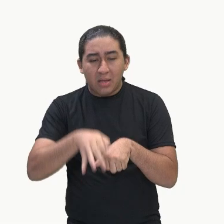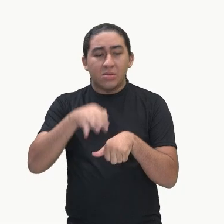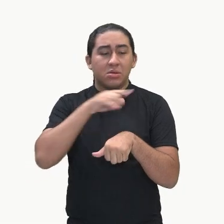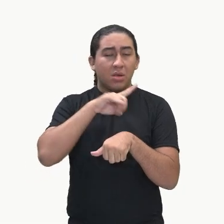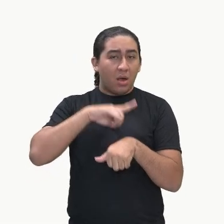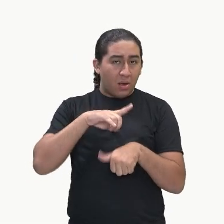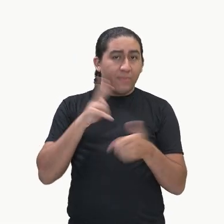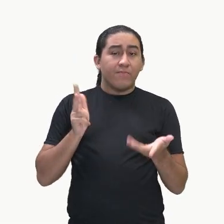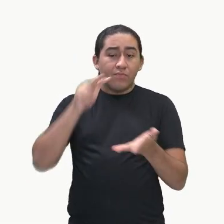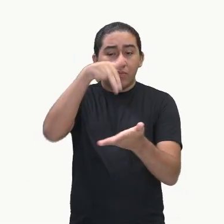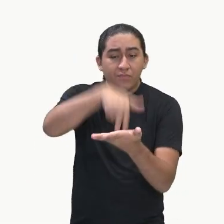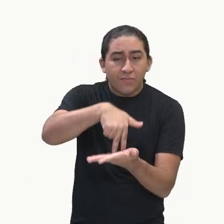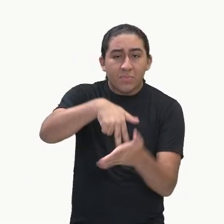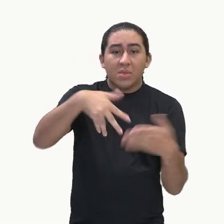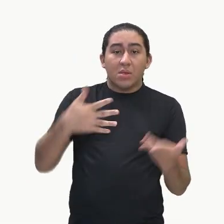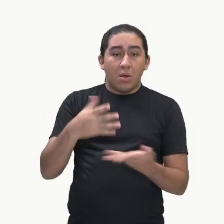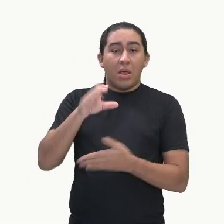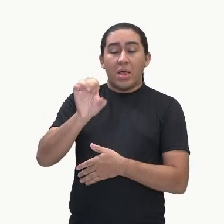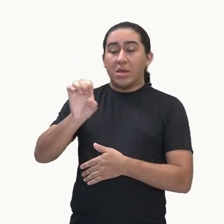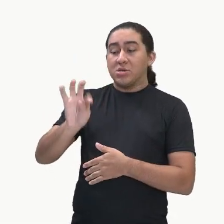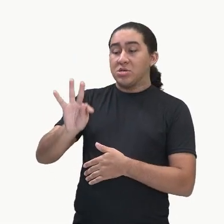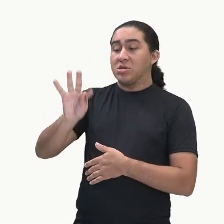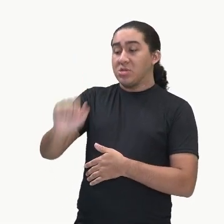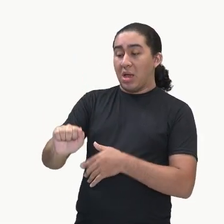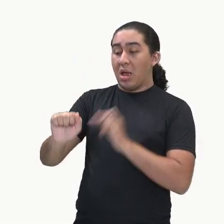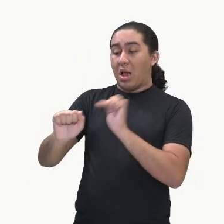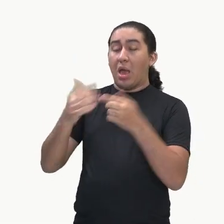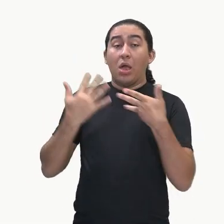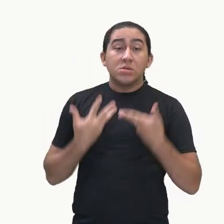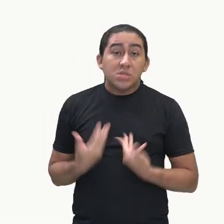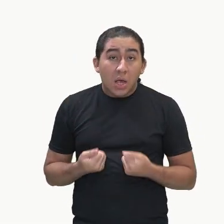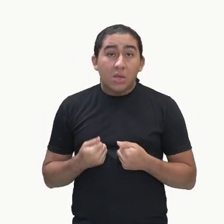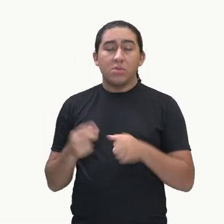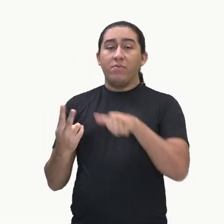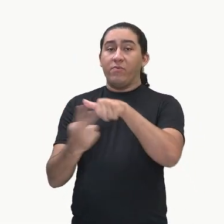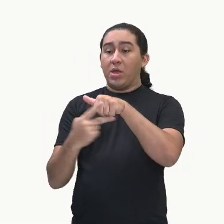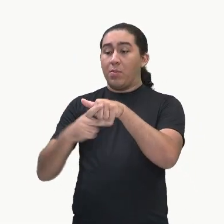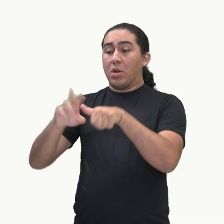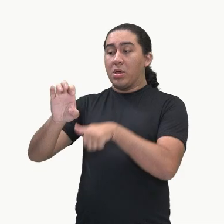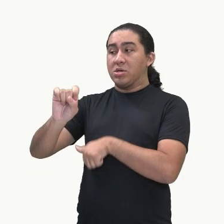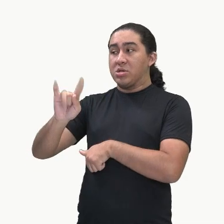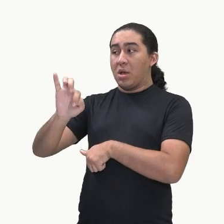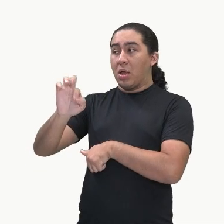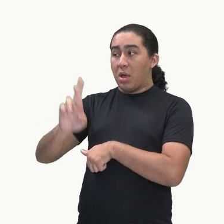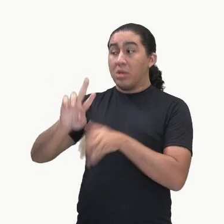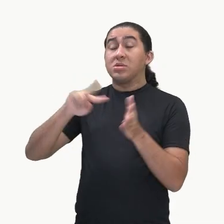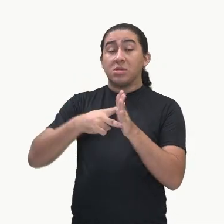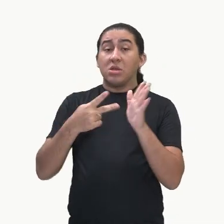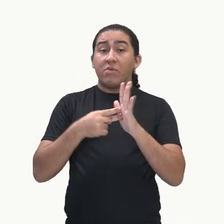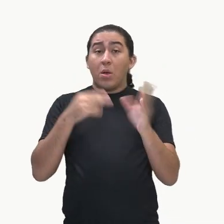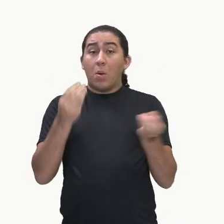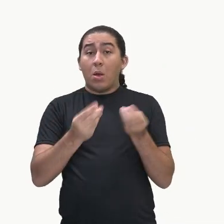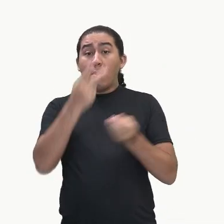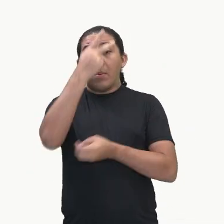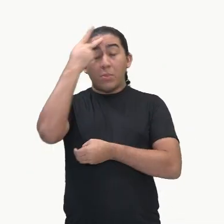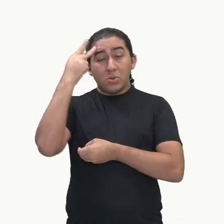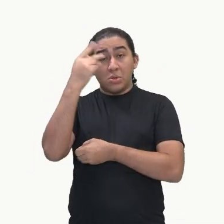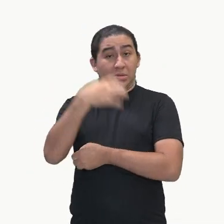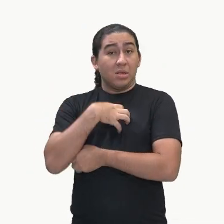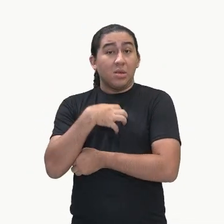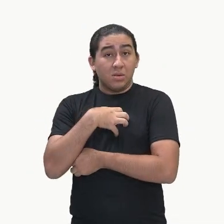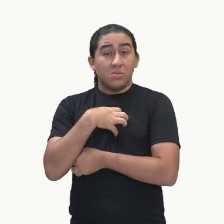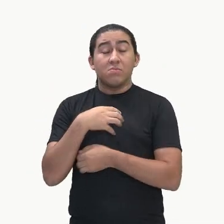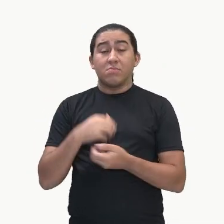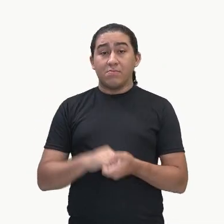encontra, principalmente, olha, ela está cansada, esse verbo está indica o estado do